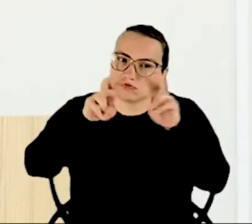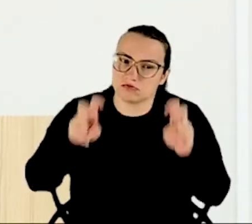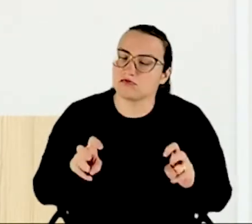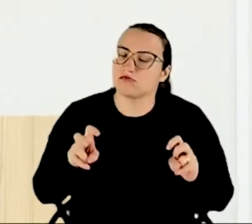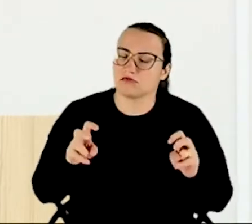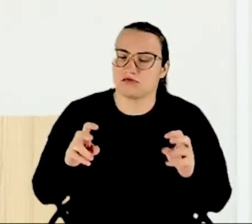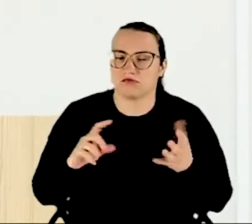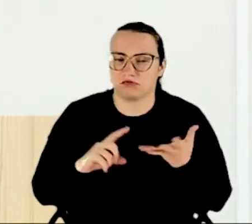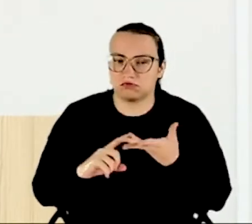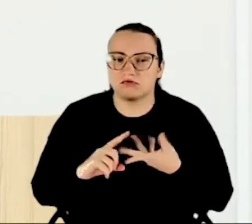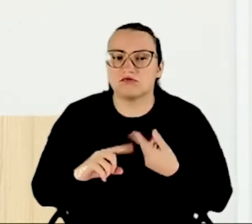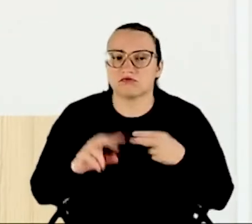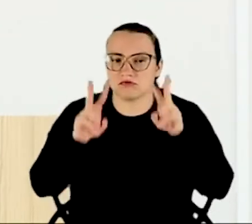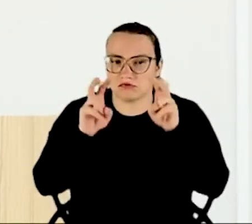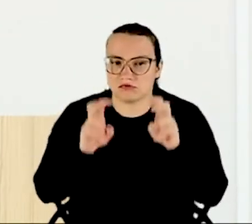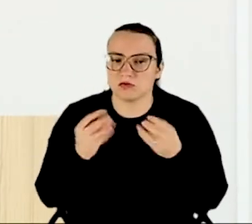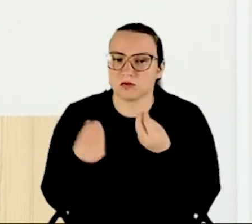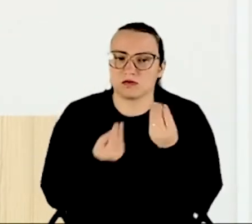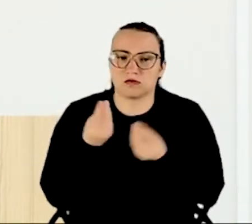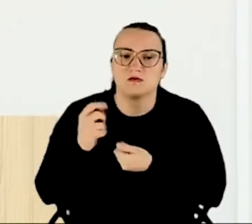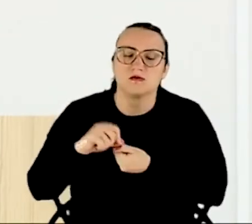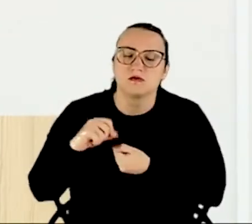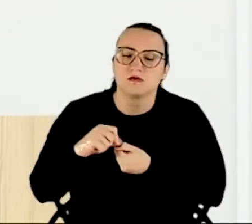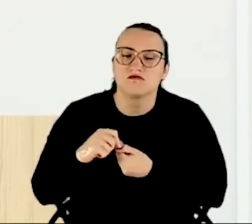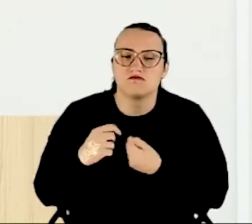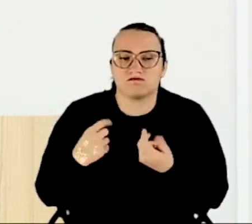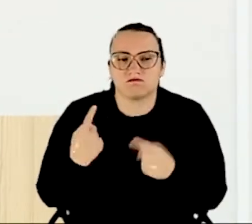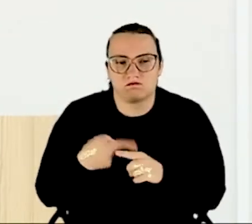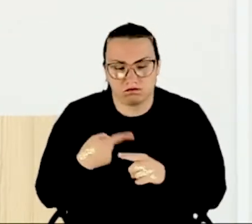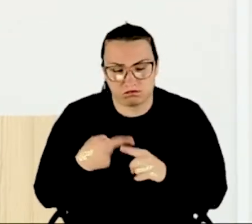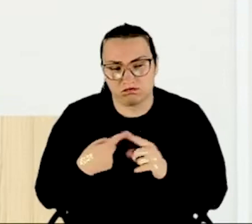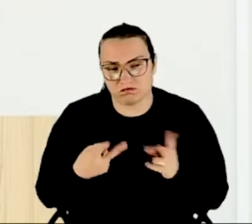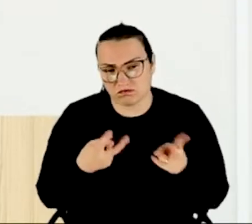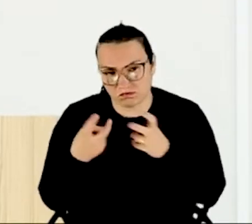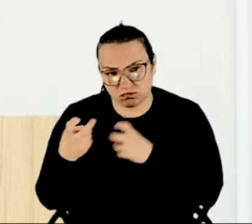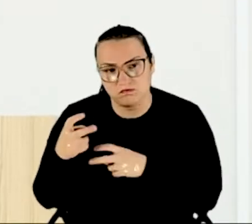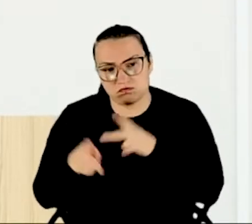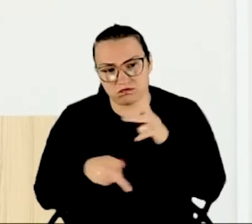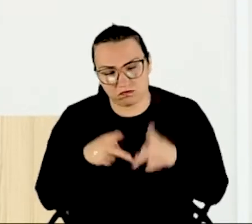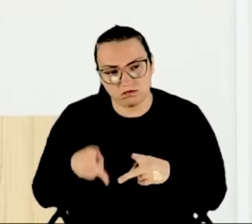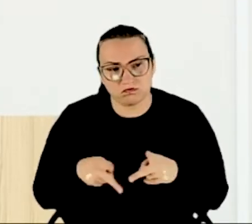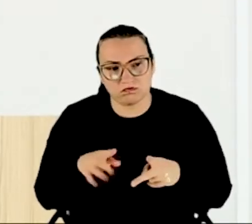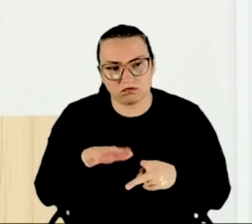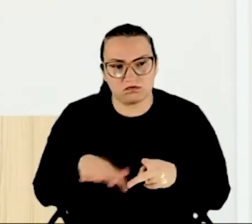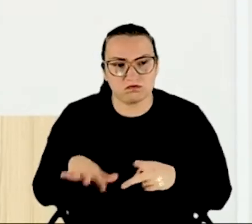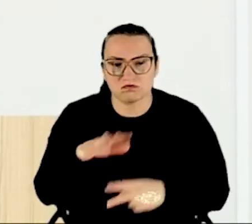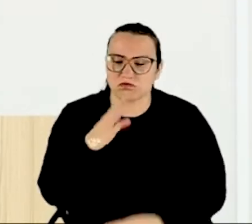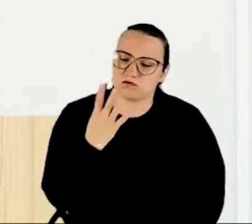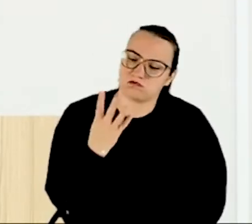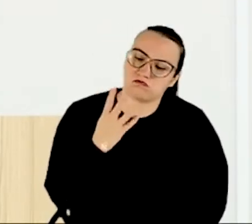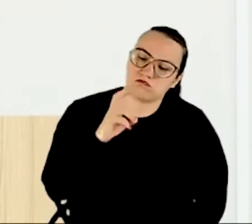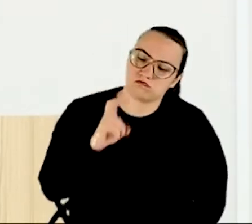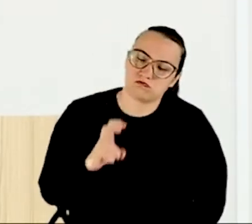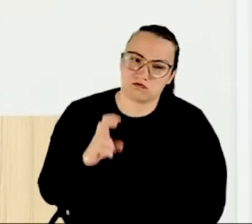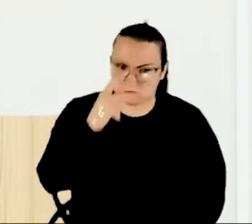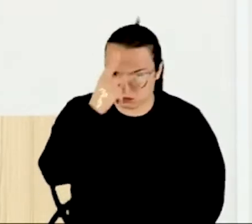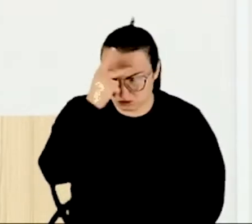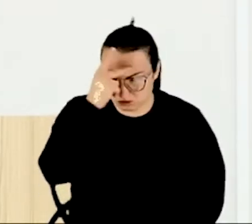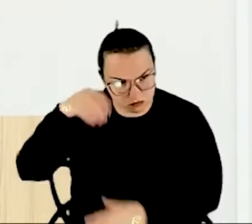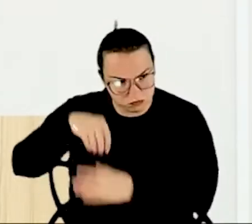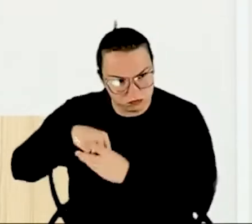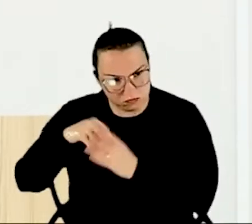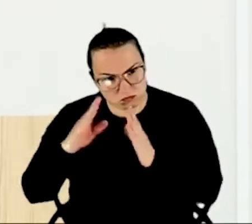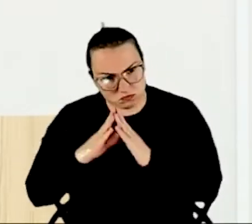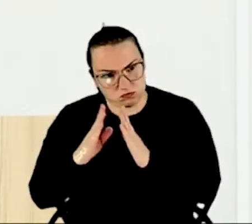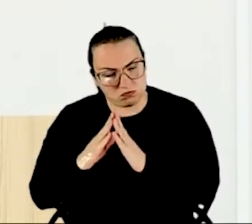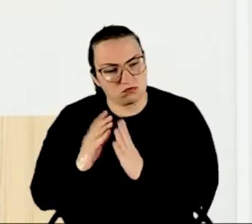questões, né? Como vai ser, porque vejo que as pessoas hoje, com 4, 5 pessoas aí, ele vai passar a